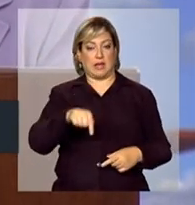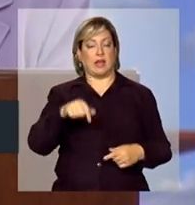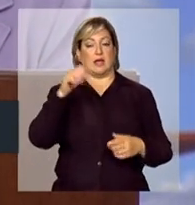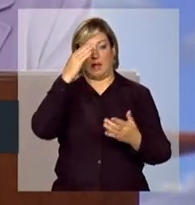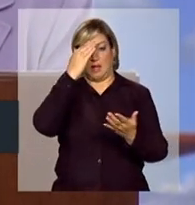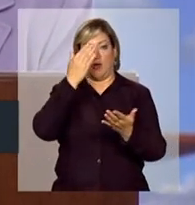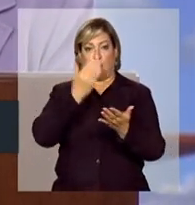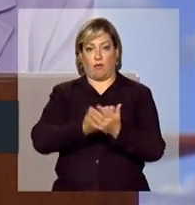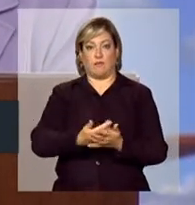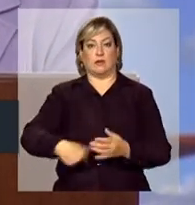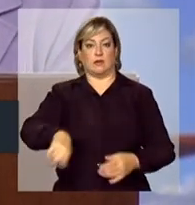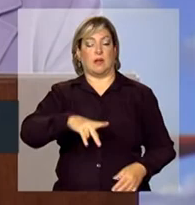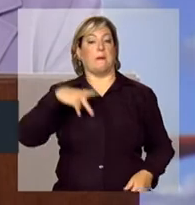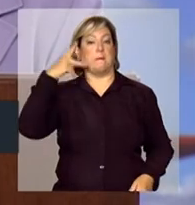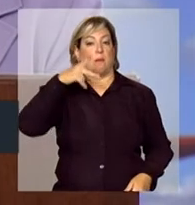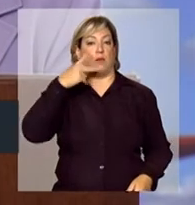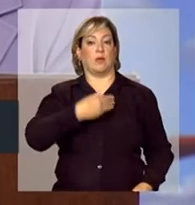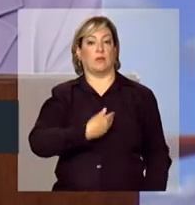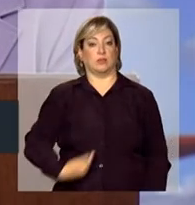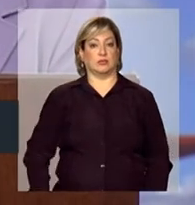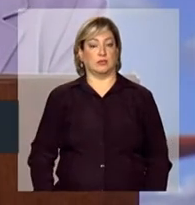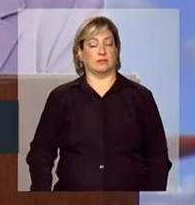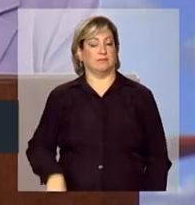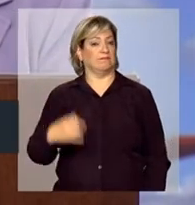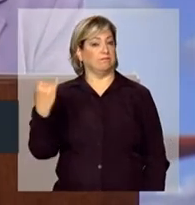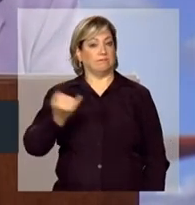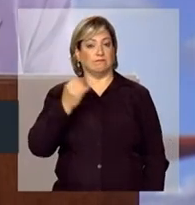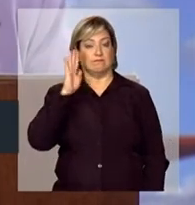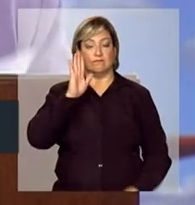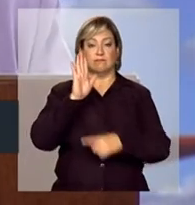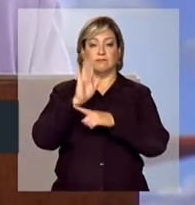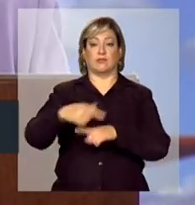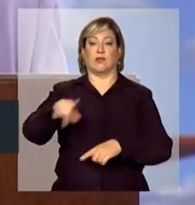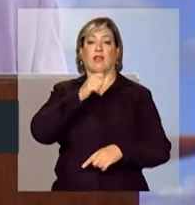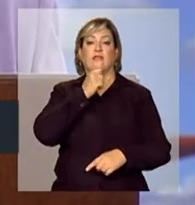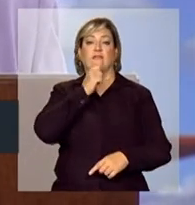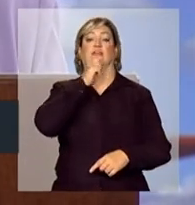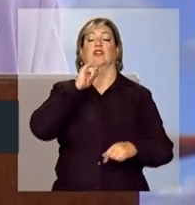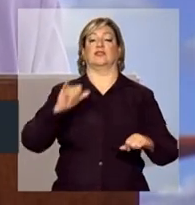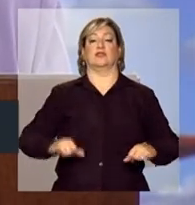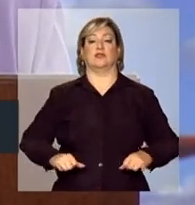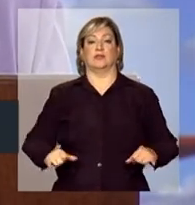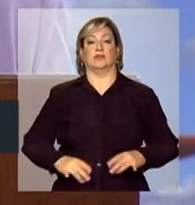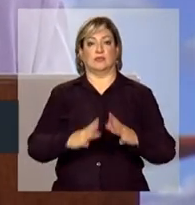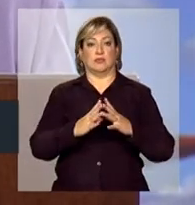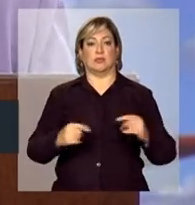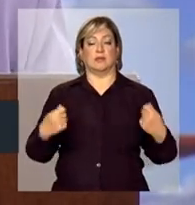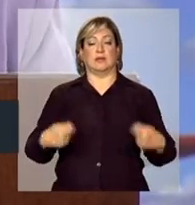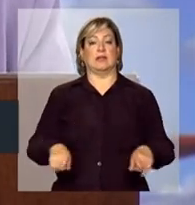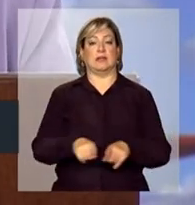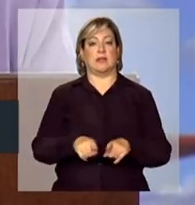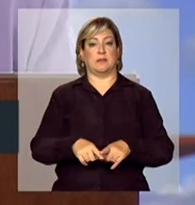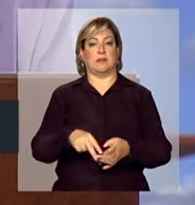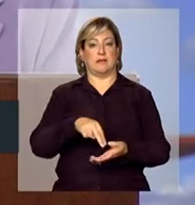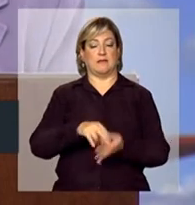políticas públicas que é vital para as vítimas e para a consolidação da democracia